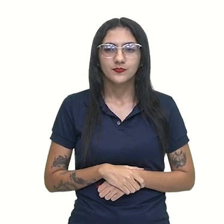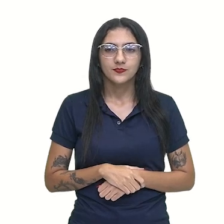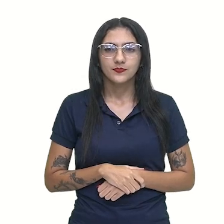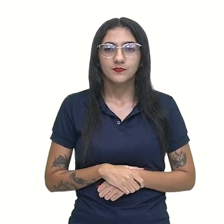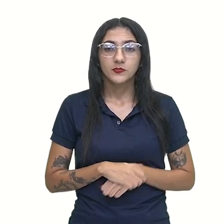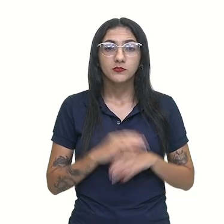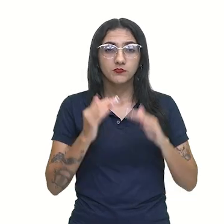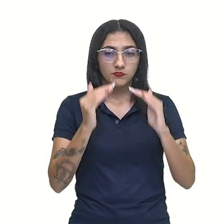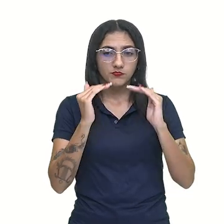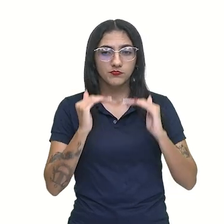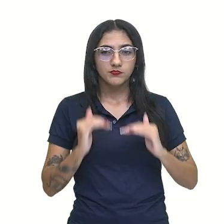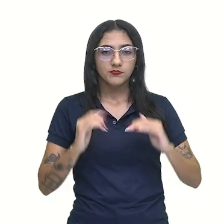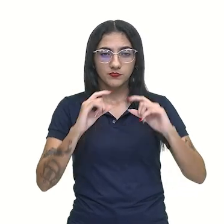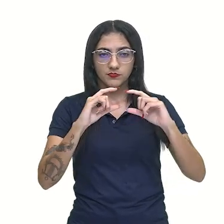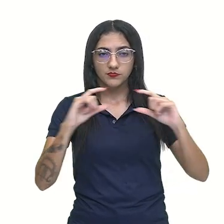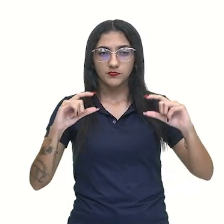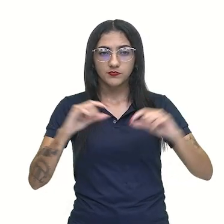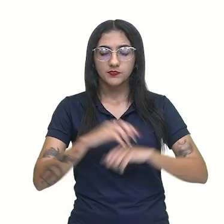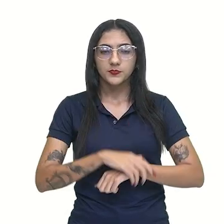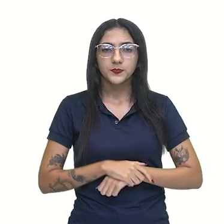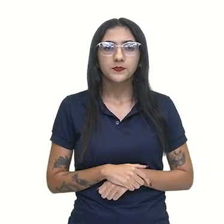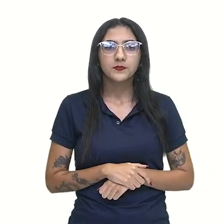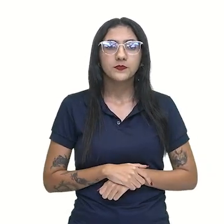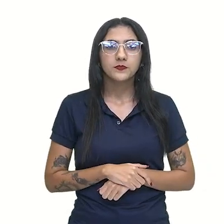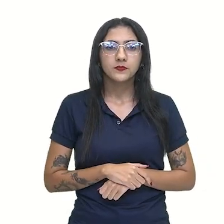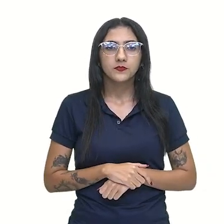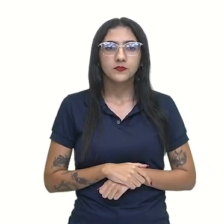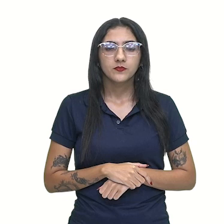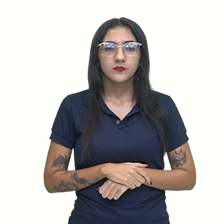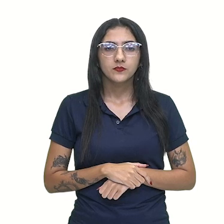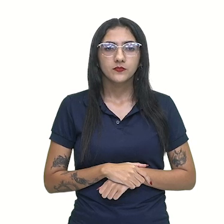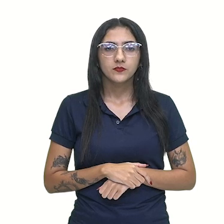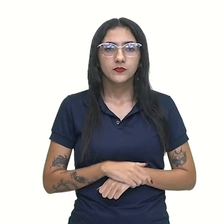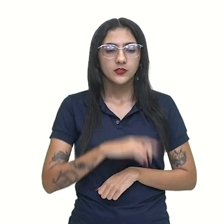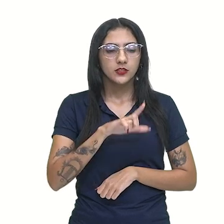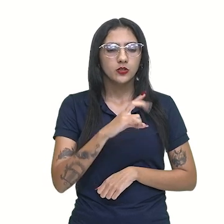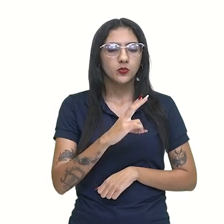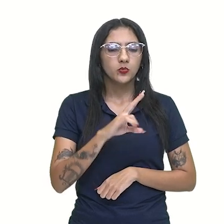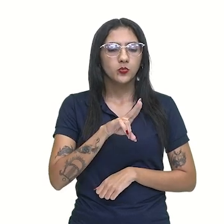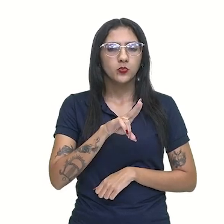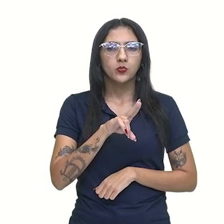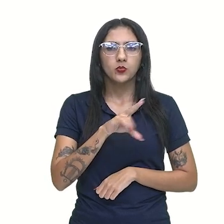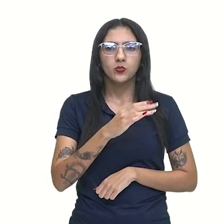Continuando aqui embaixo. Então, nosso lucro vai ser